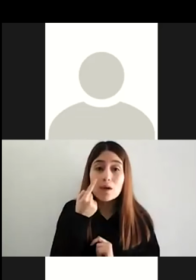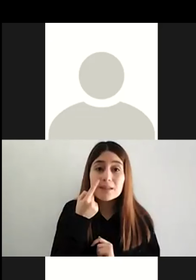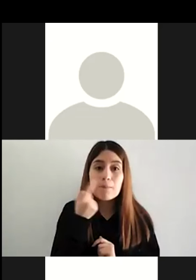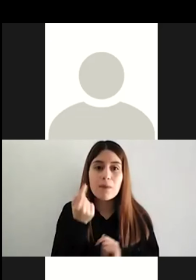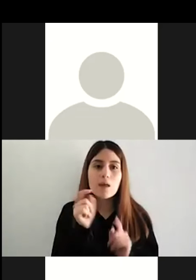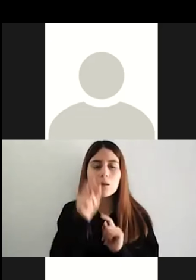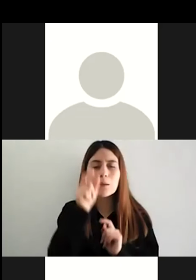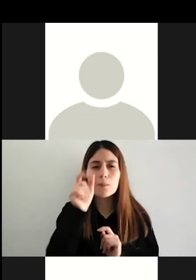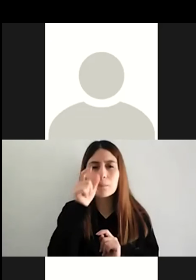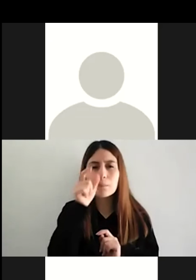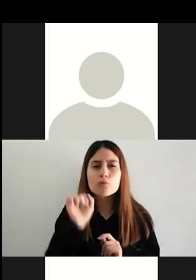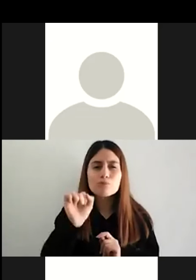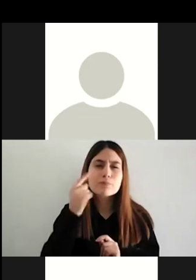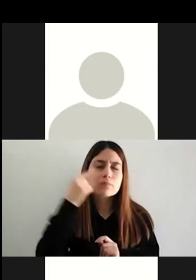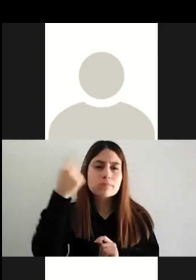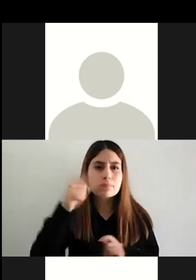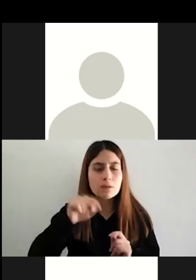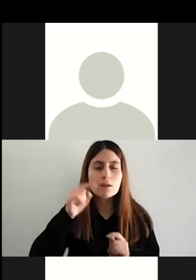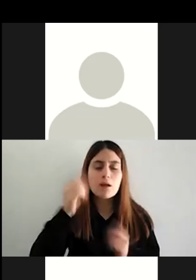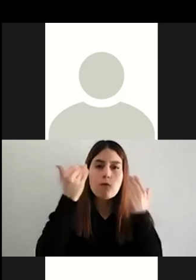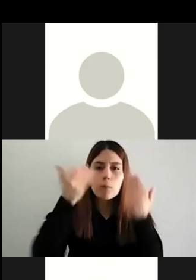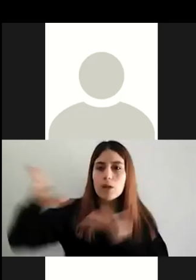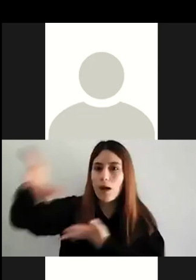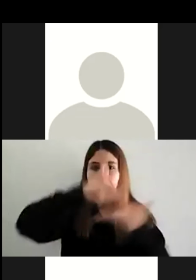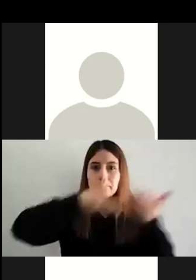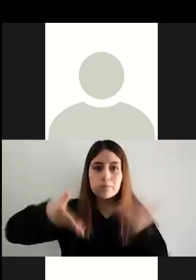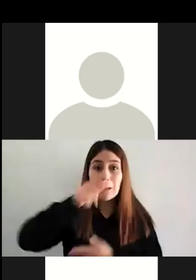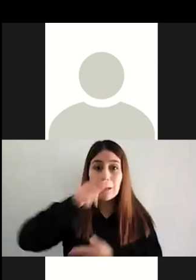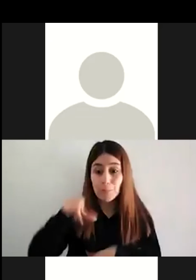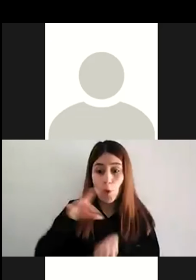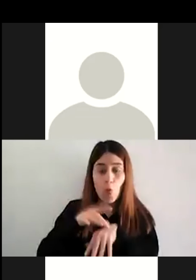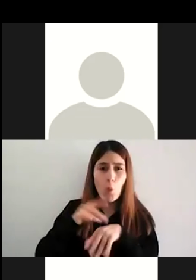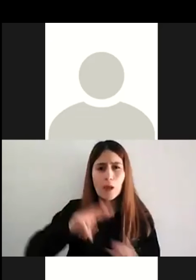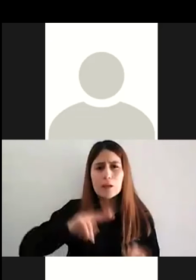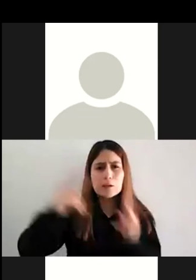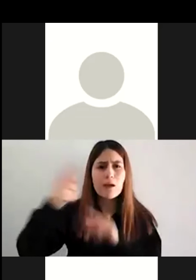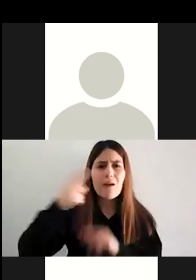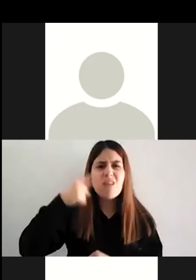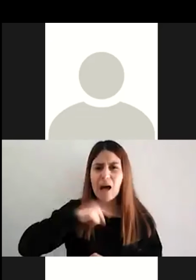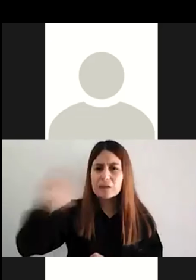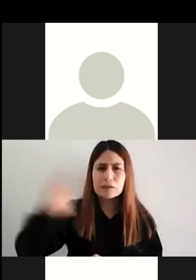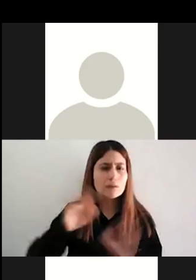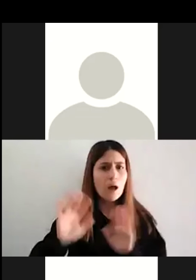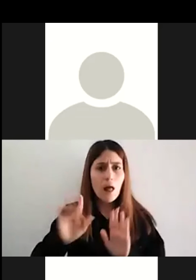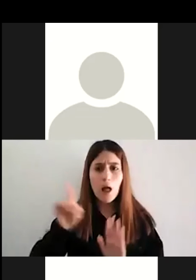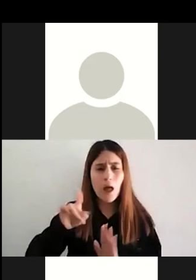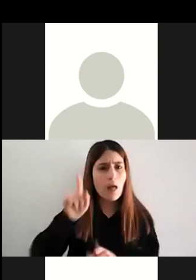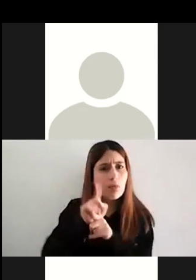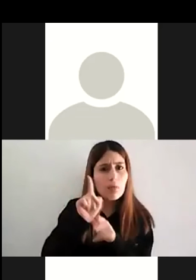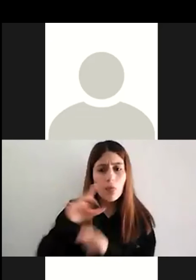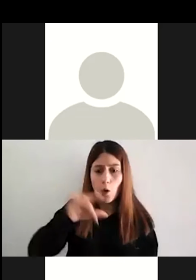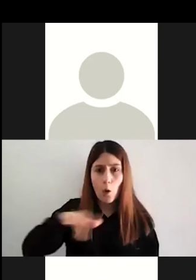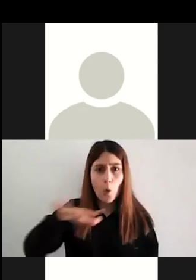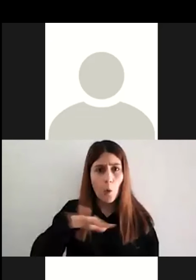e o expertise viajam e não o doente, que sem se deslocar consegue localmente ter acesso ao